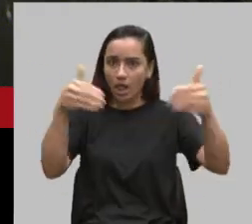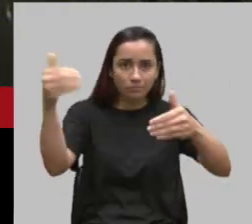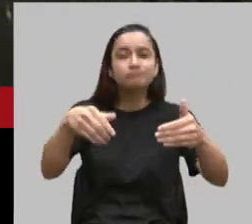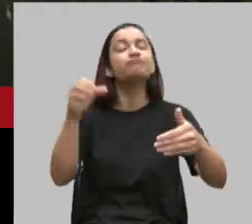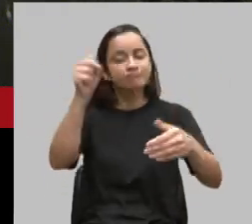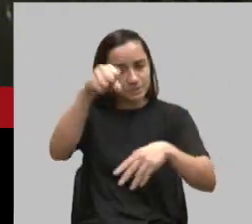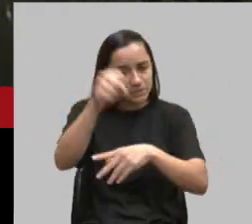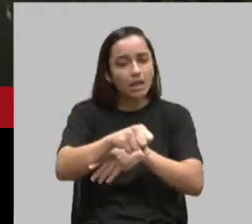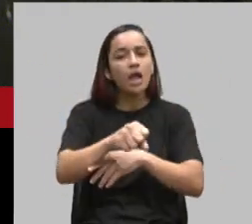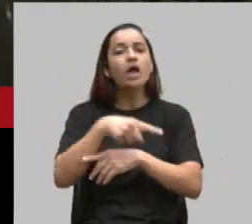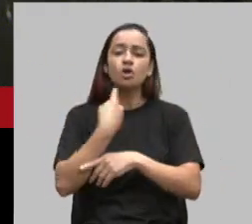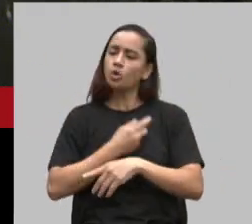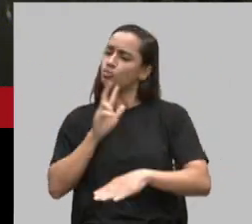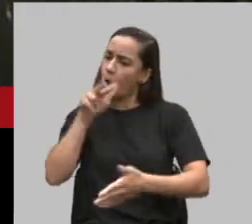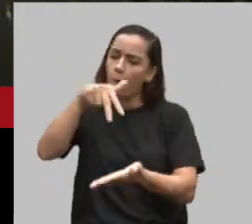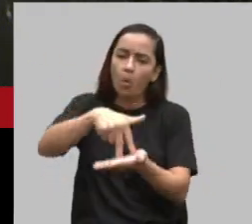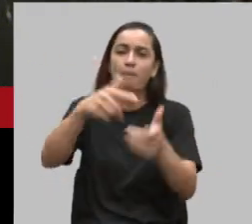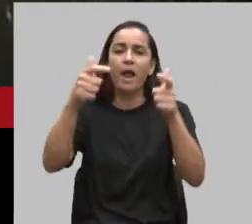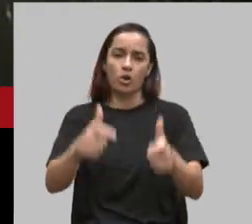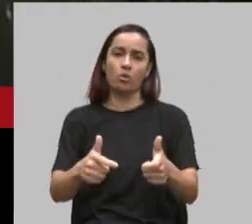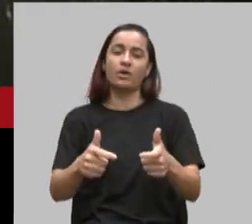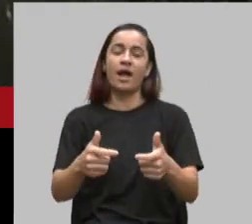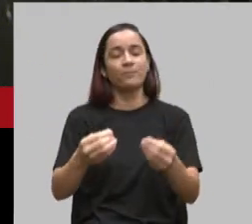esse lugar um dia muito